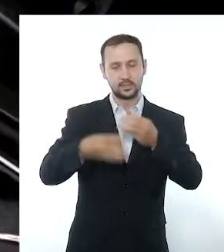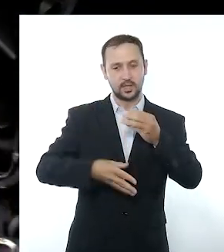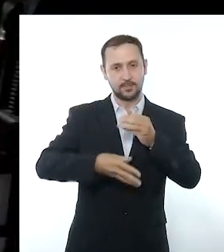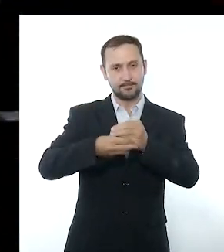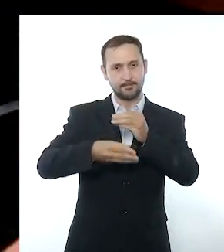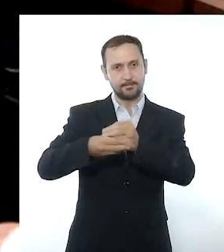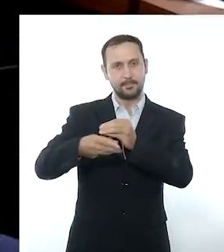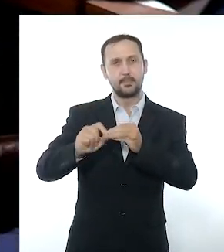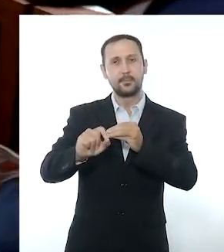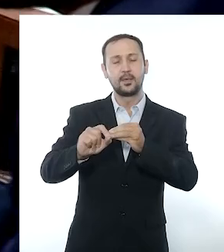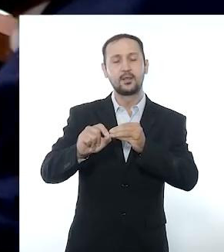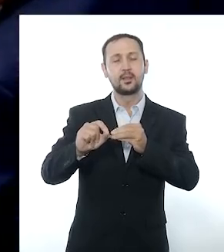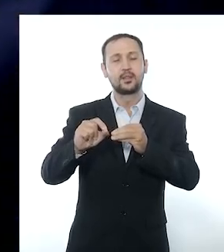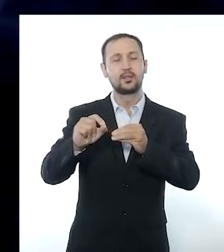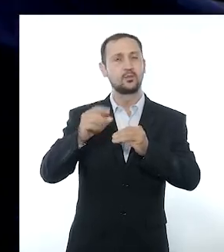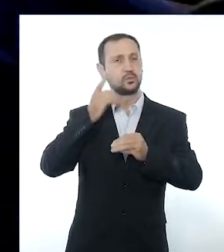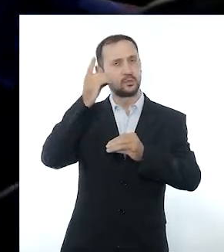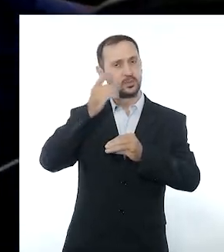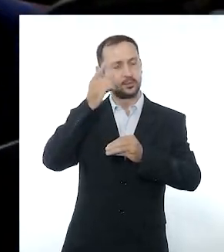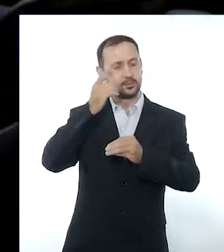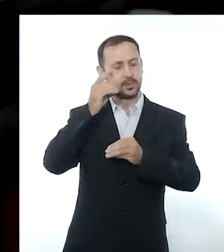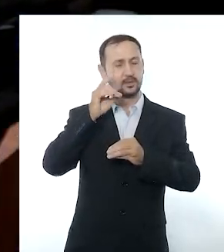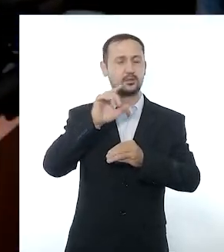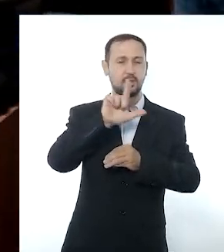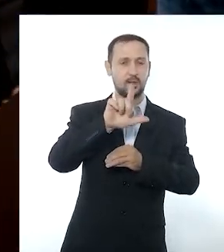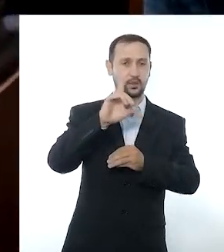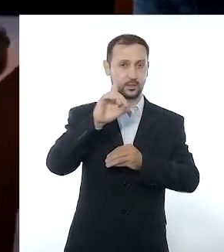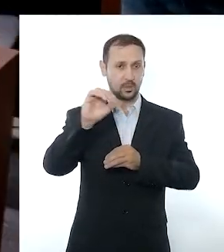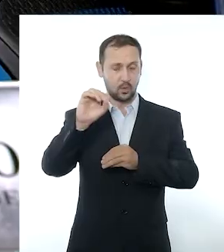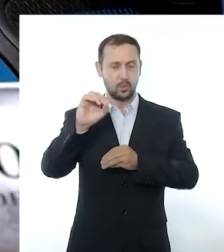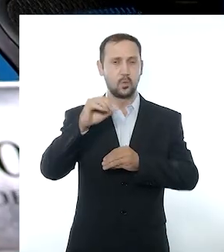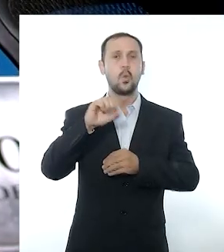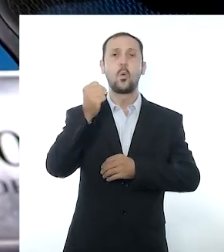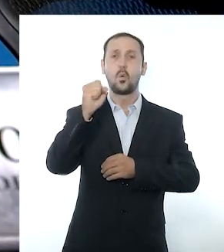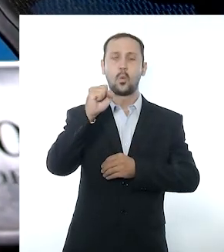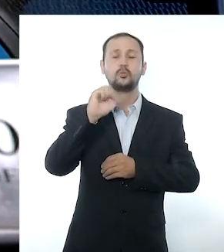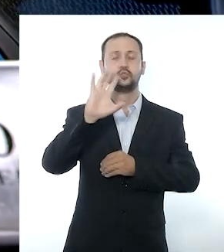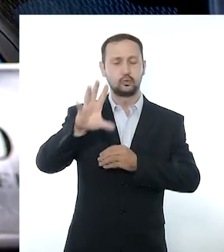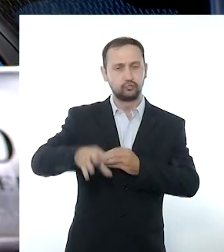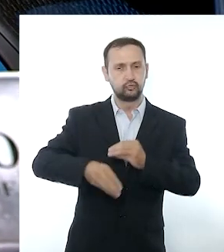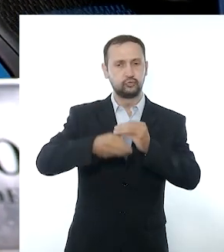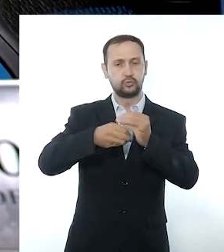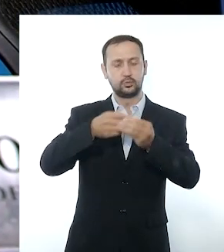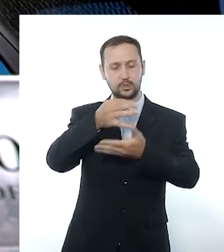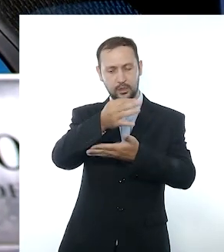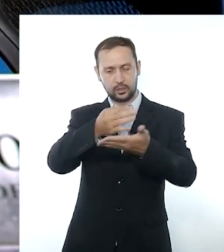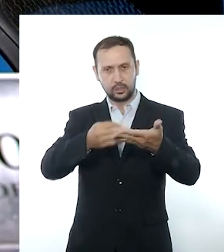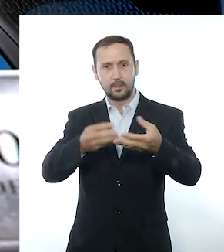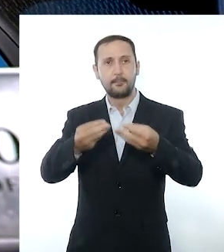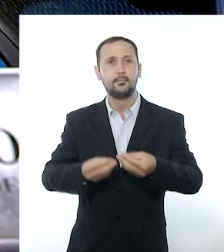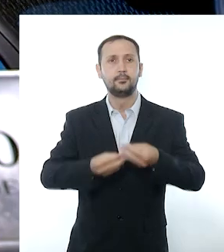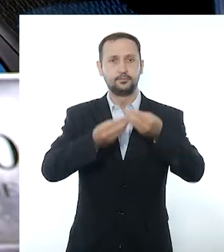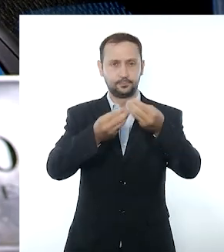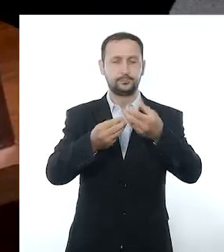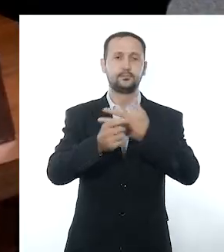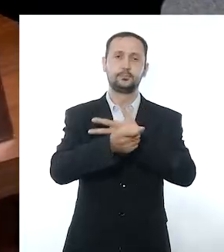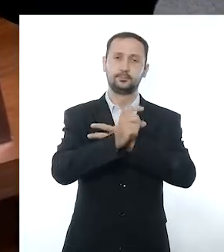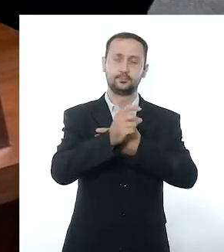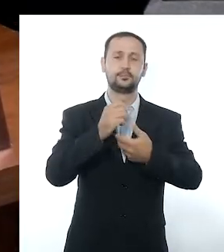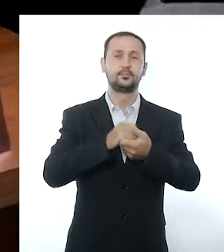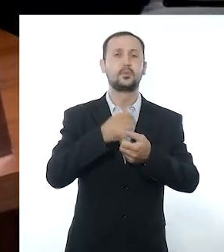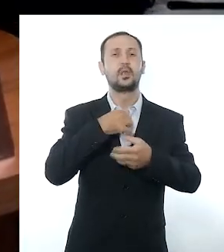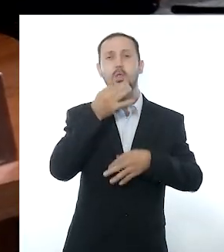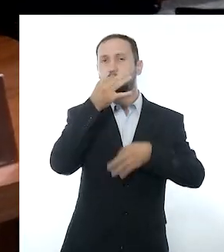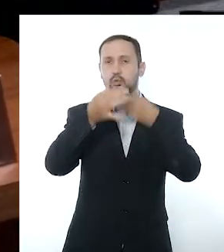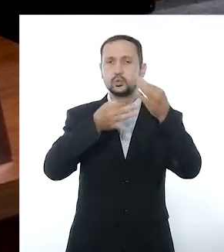emendas apresentadas pelos deputados à Lei de Diretrizes Orçamentárias, a LDO, 8 foram incorporadas ao texto encaminhado pelo Poder Executivo.